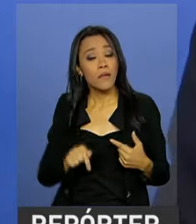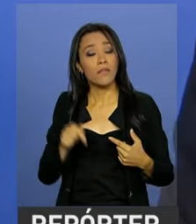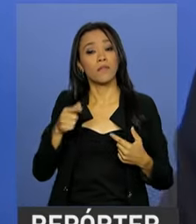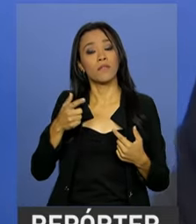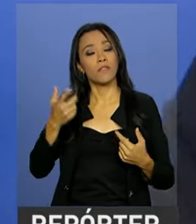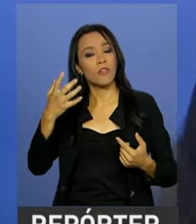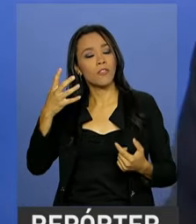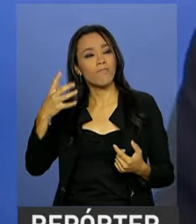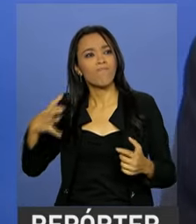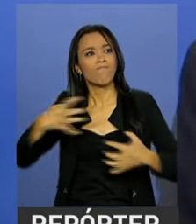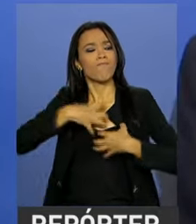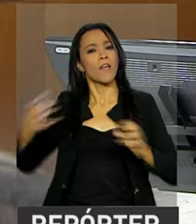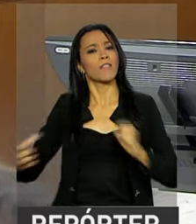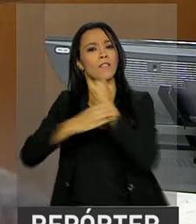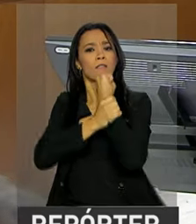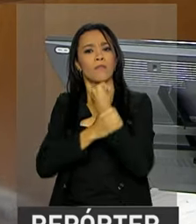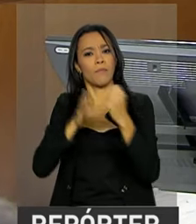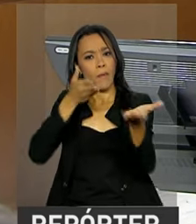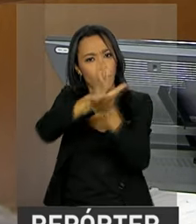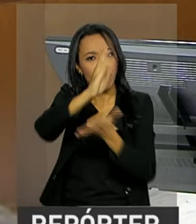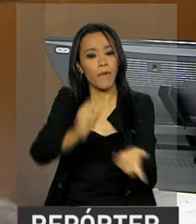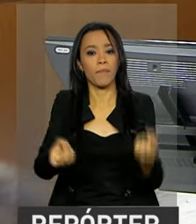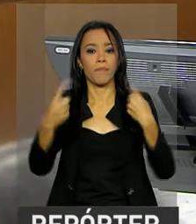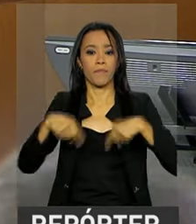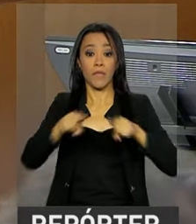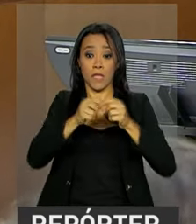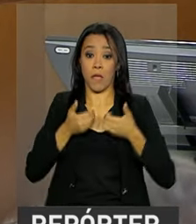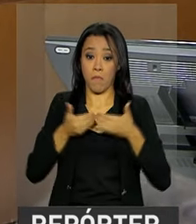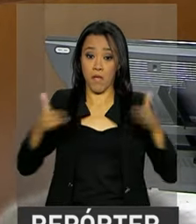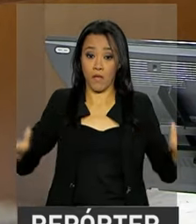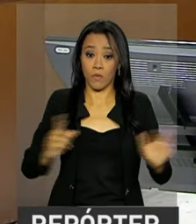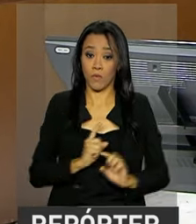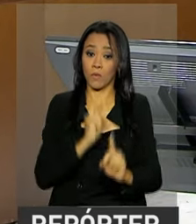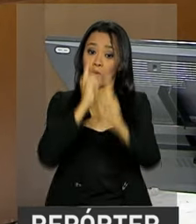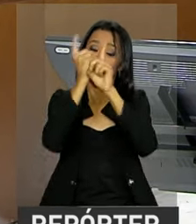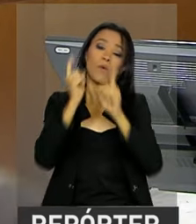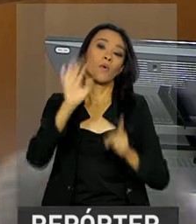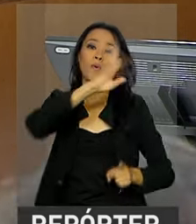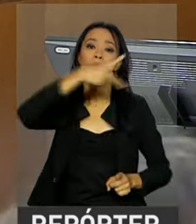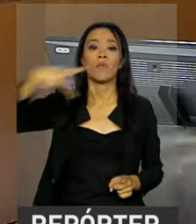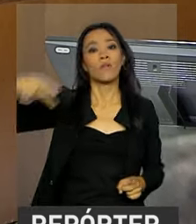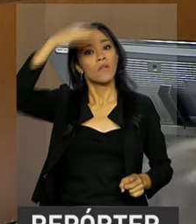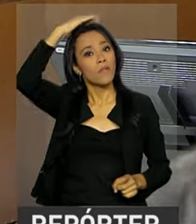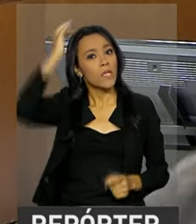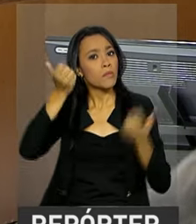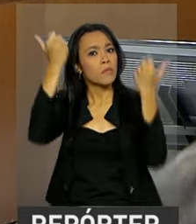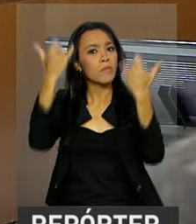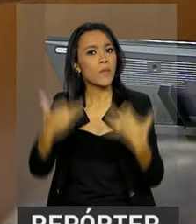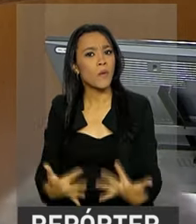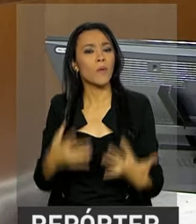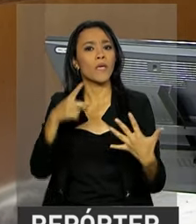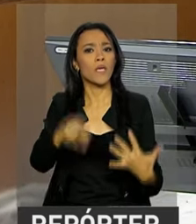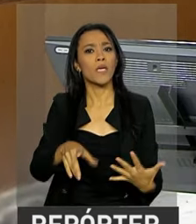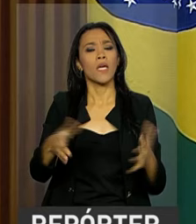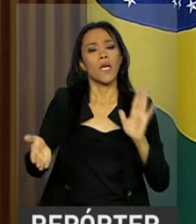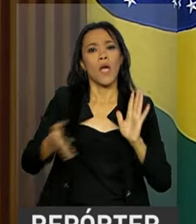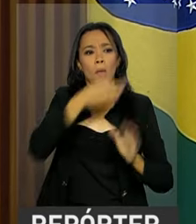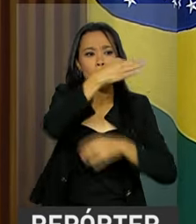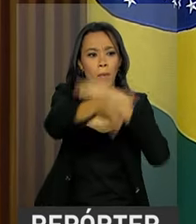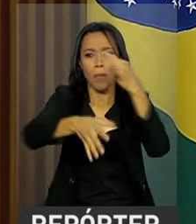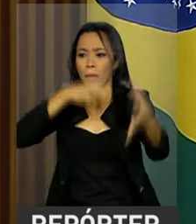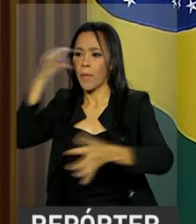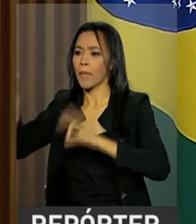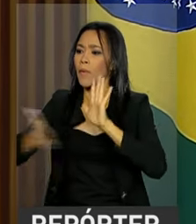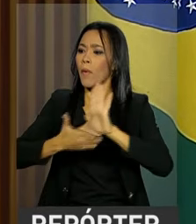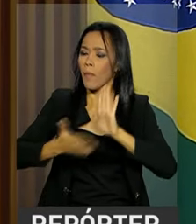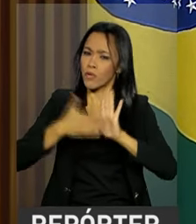absoluta garantia na aprovação na abertura do encontro o presidente Michel Temer disse que contribuições à proposta podem